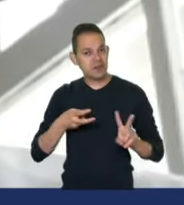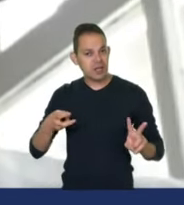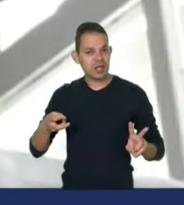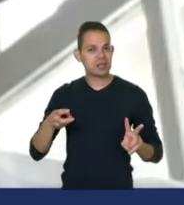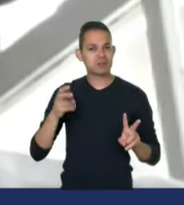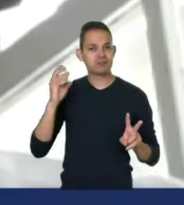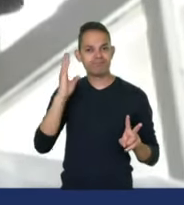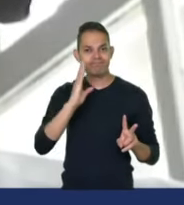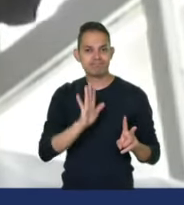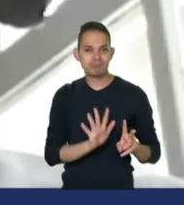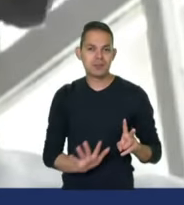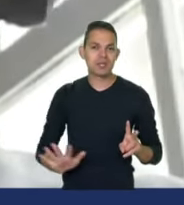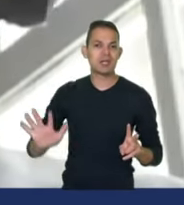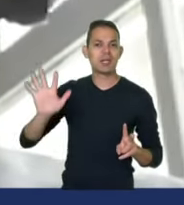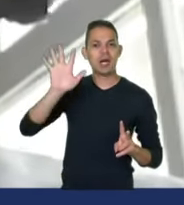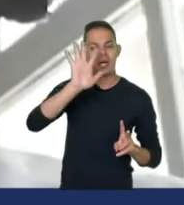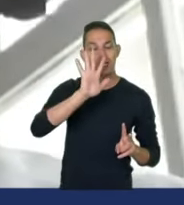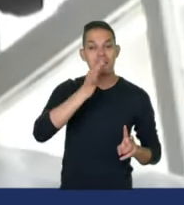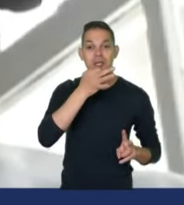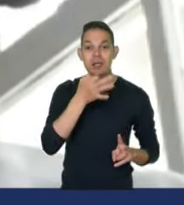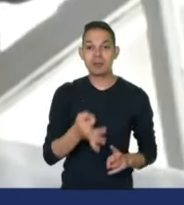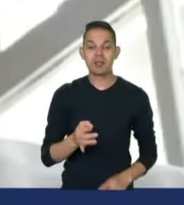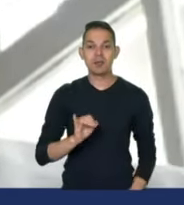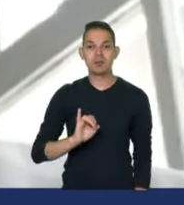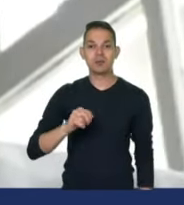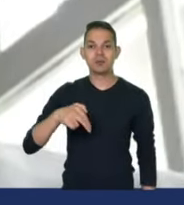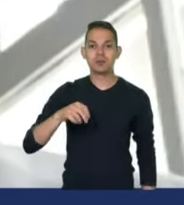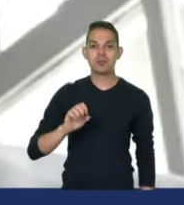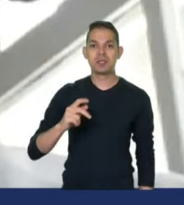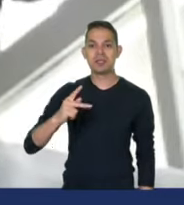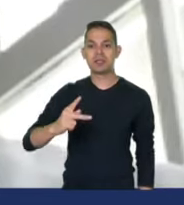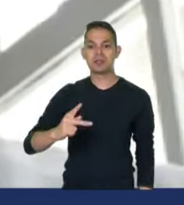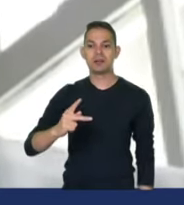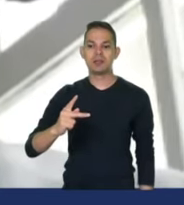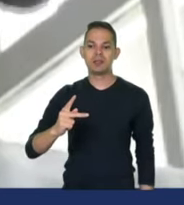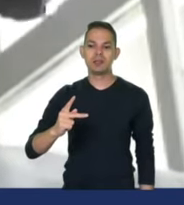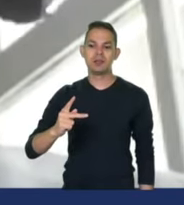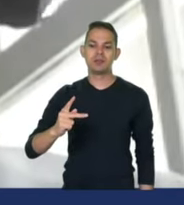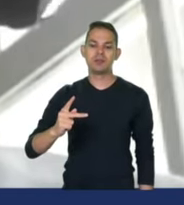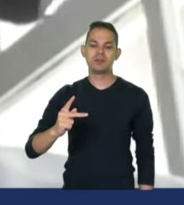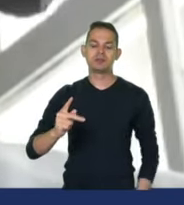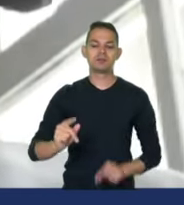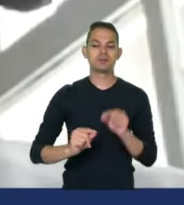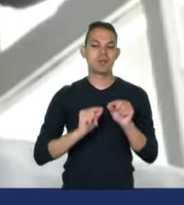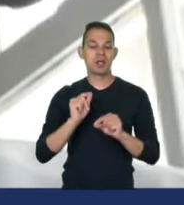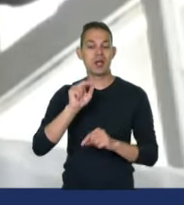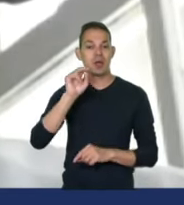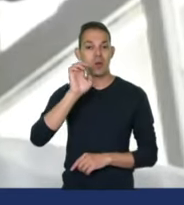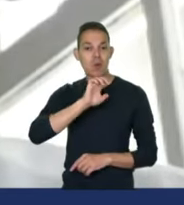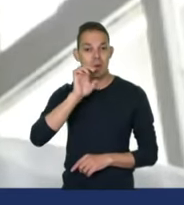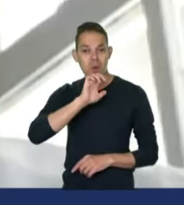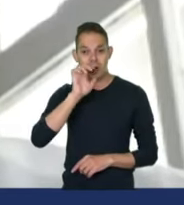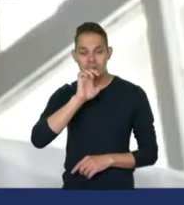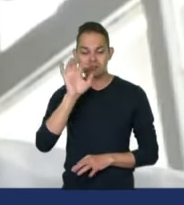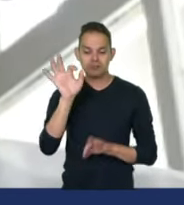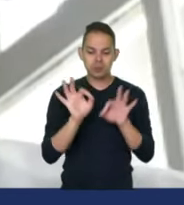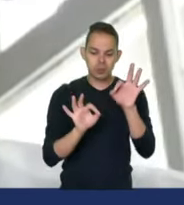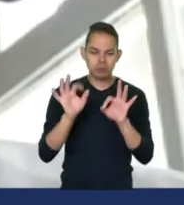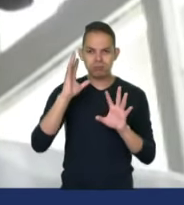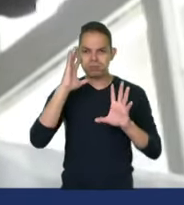Então, na opinião do INEP, é uma necessidade, uma emergência, a construção de